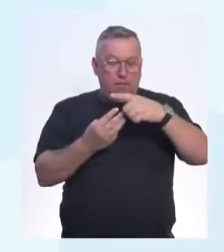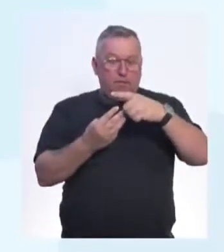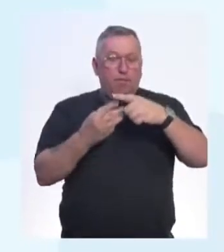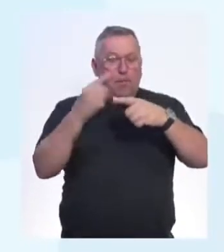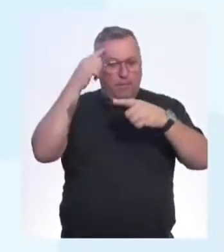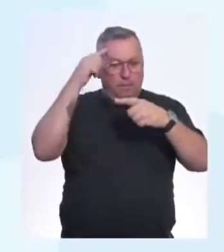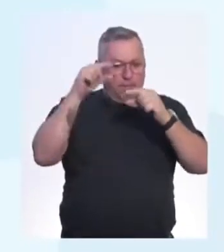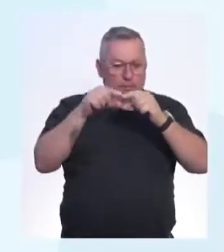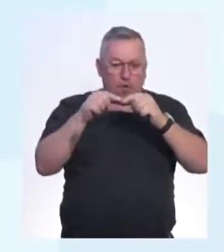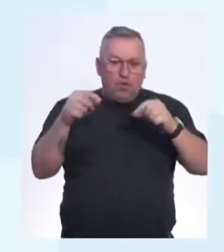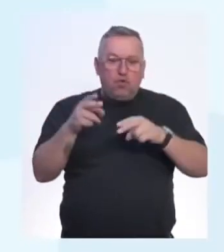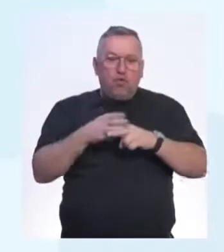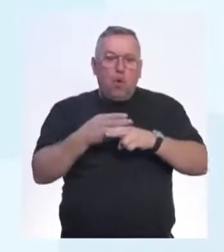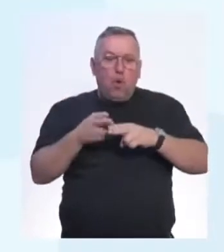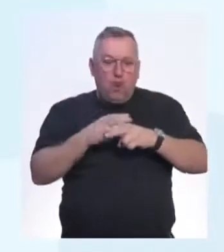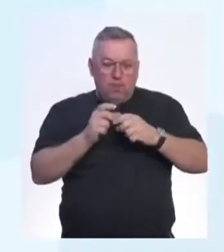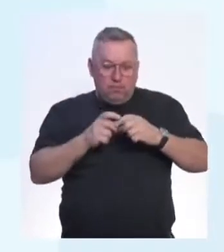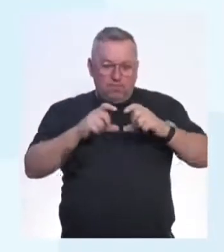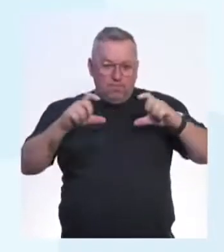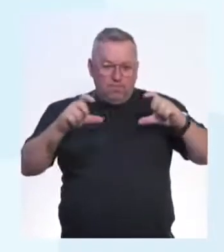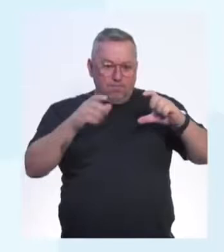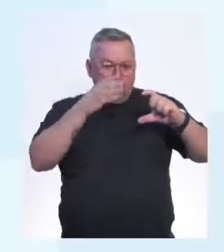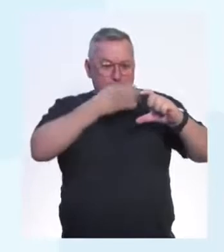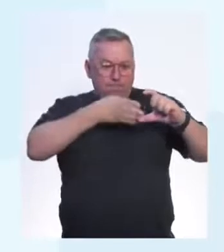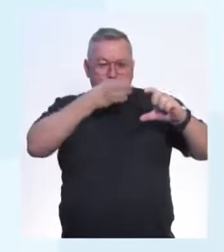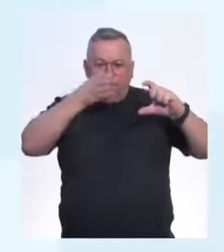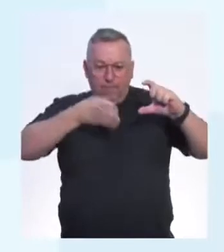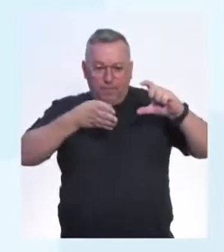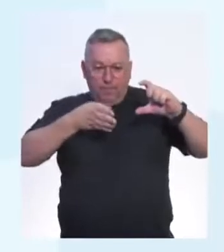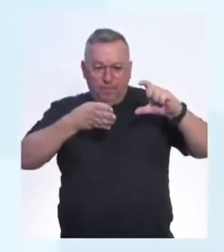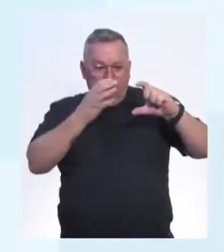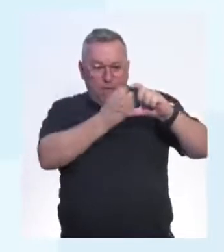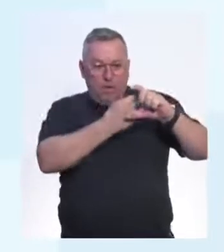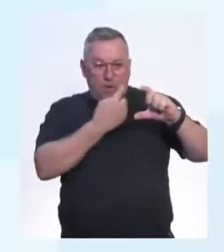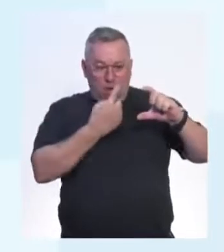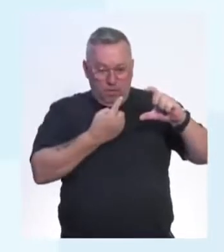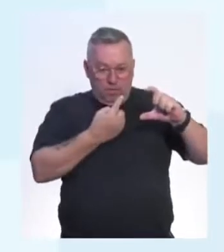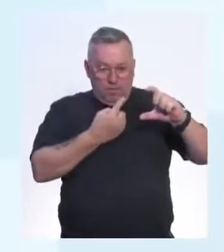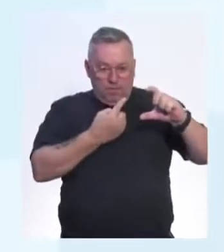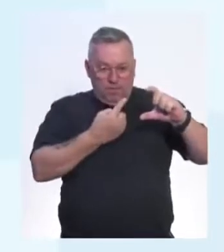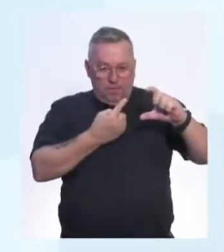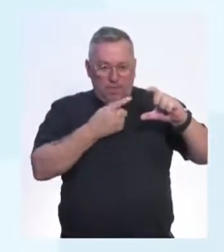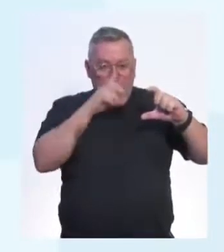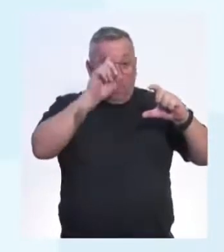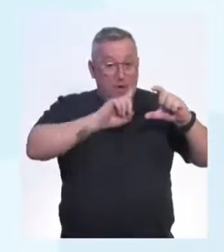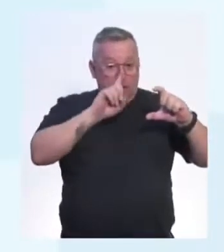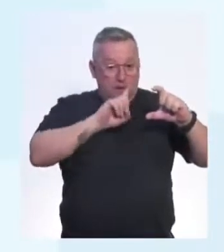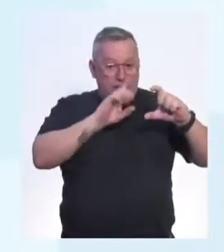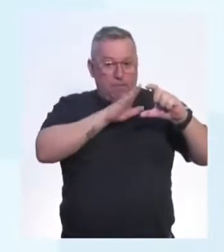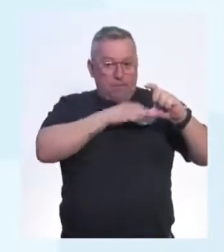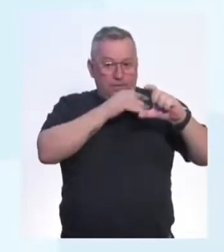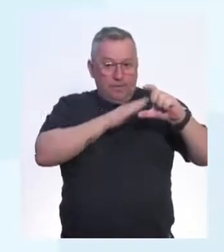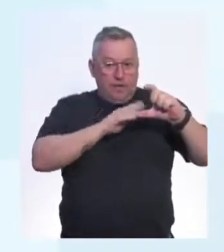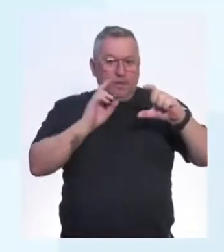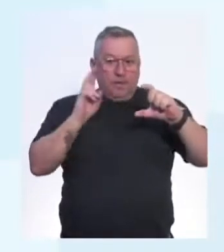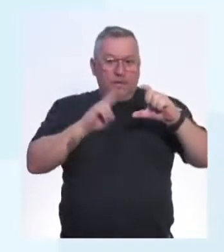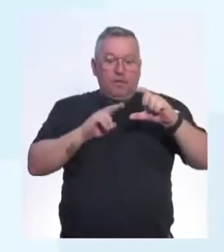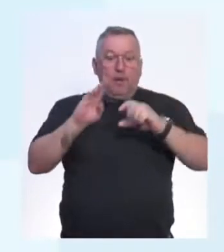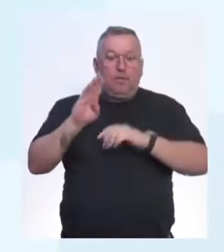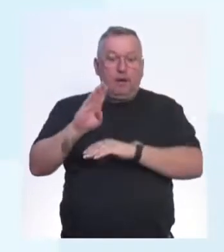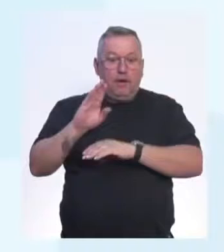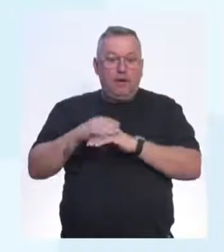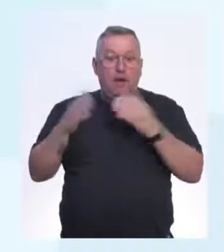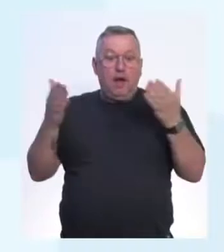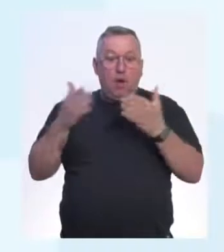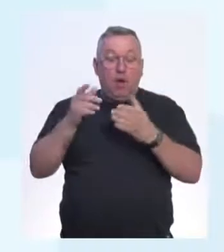Pensa numa barra de chocolate. Então, eu tenho uma barra de chocolate, dividi ela em 3 partes, peguei uma parte, que é a que está em amarelo ali para vocês. Beleza. Agora, eu